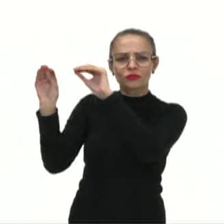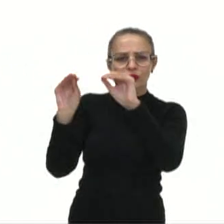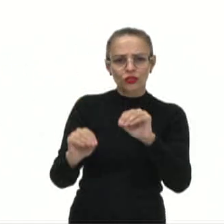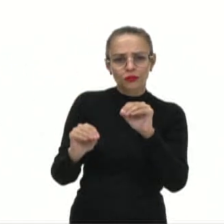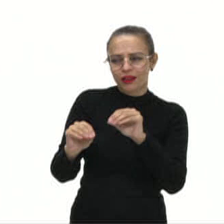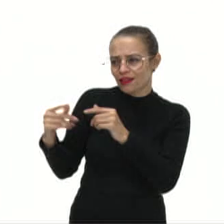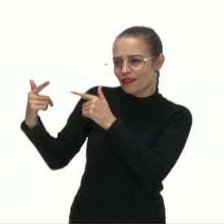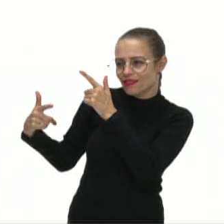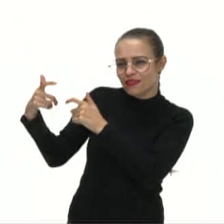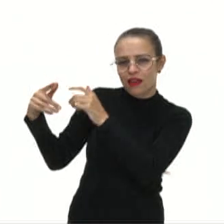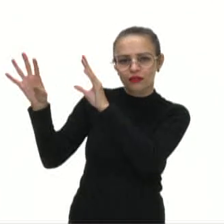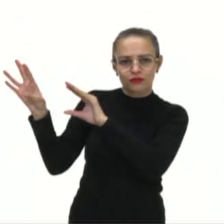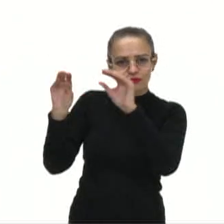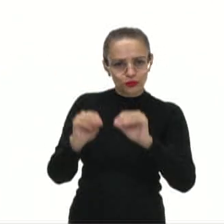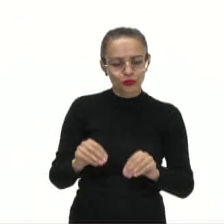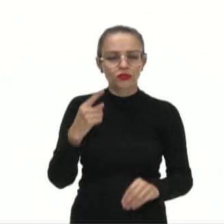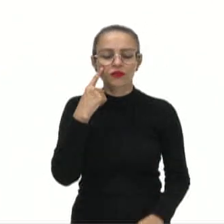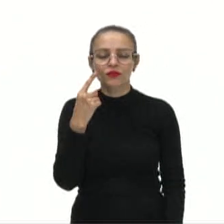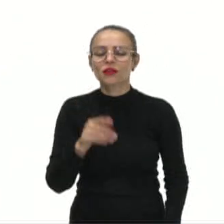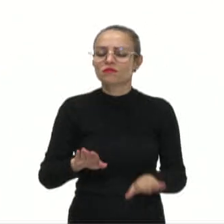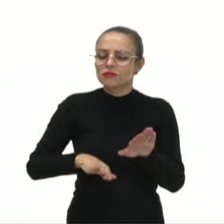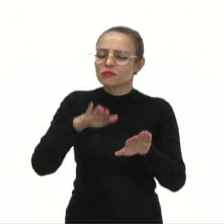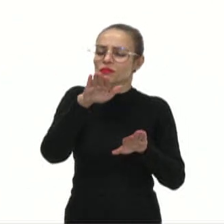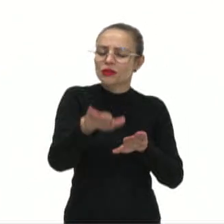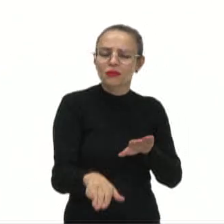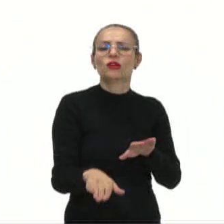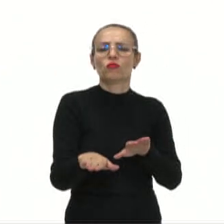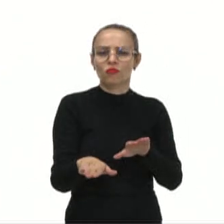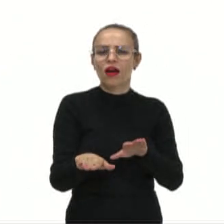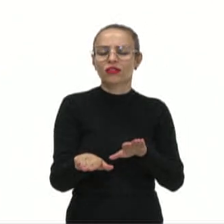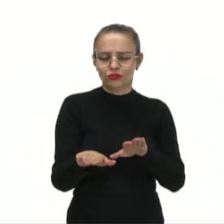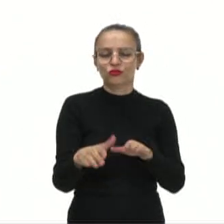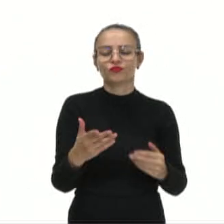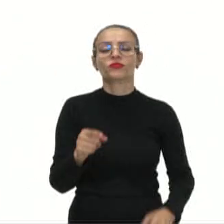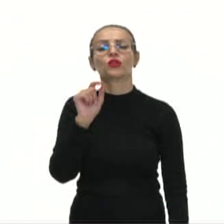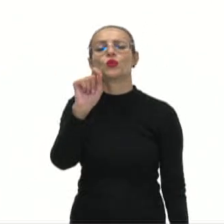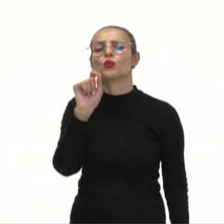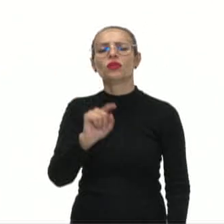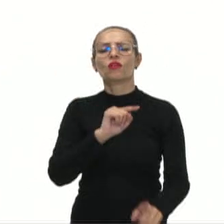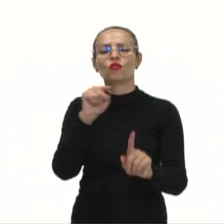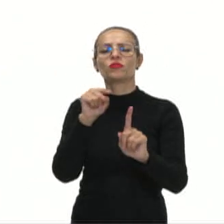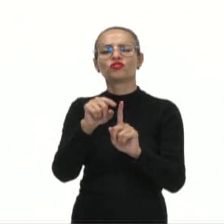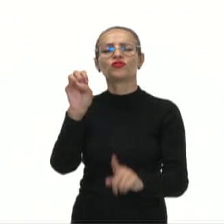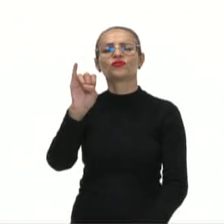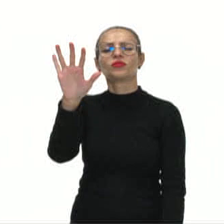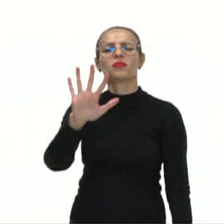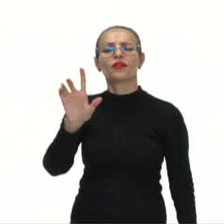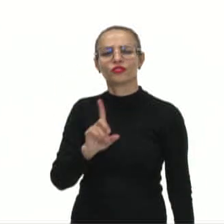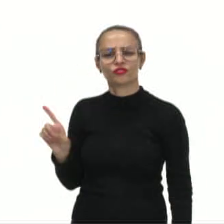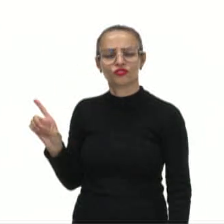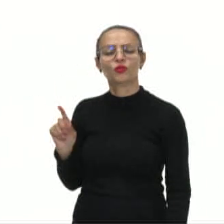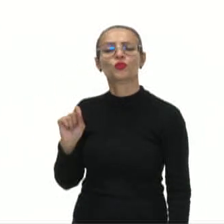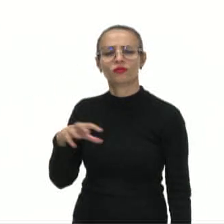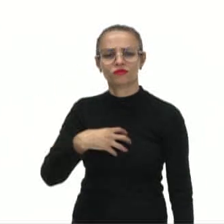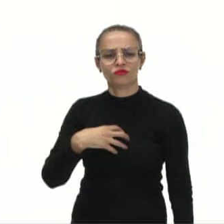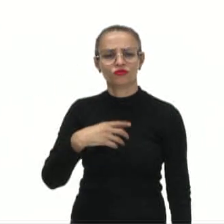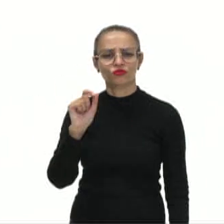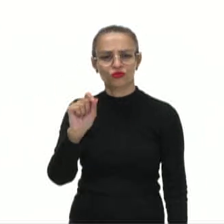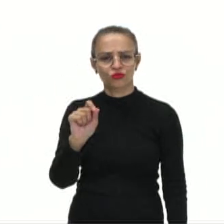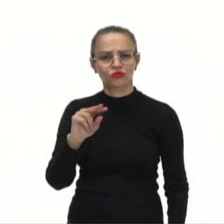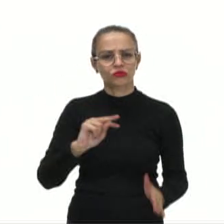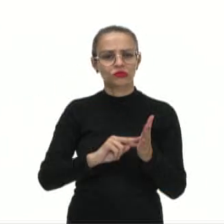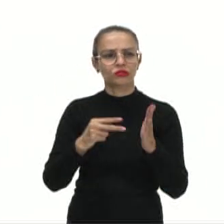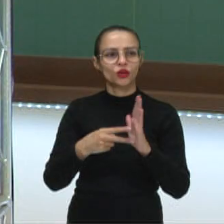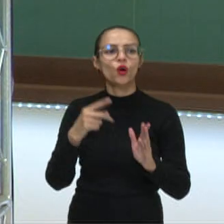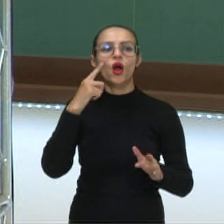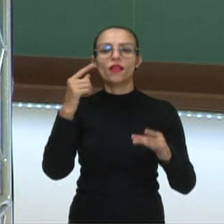situação. Nesse cartaz, qual o efeito de sentido produzido pela imagem? Então, olhe